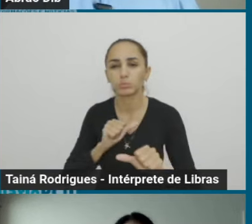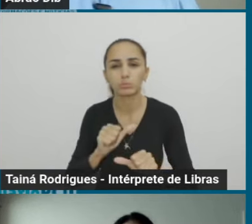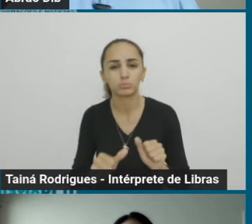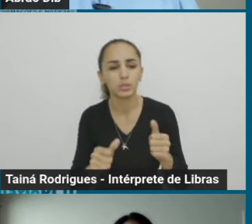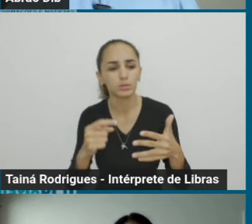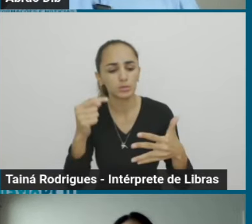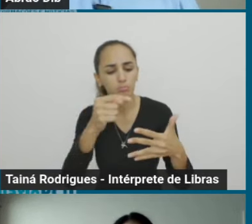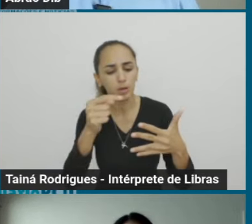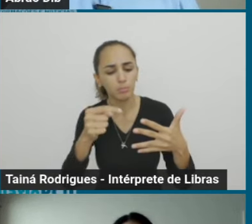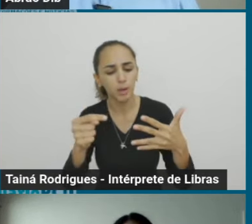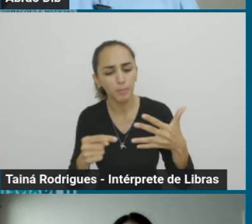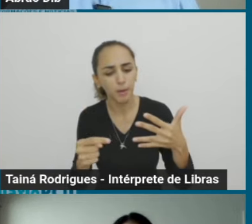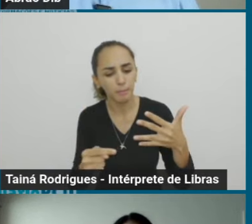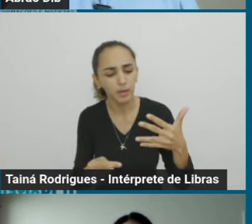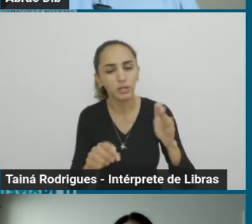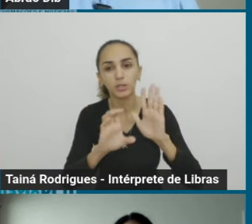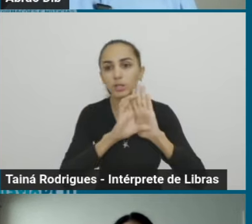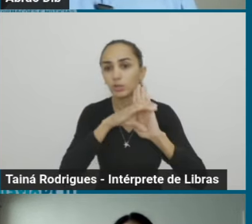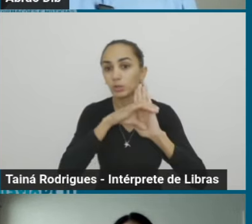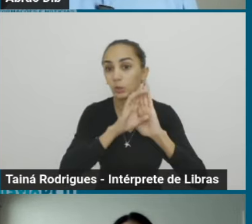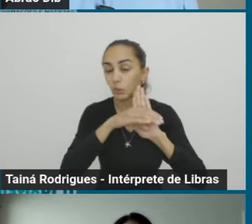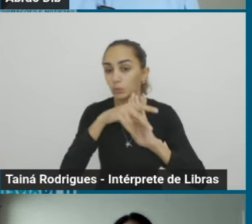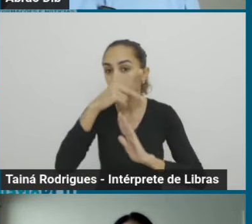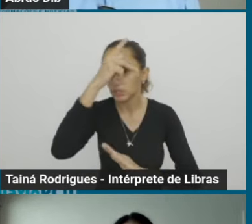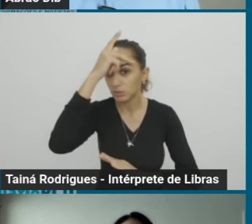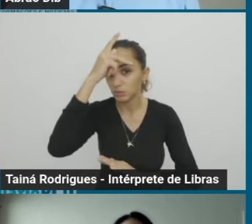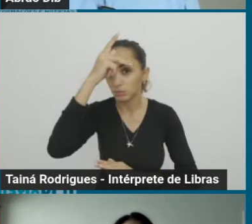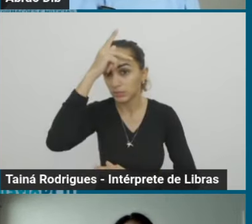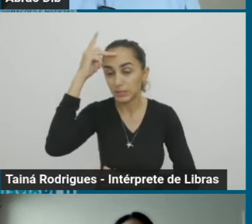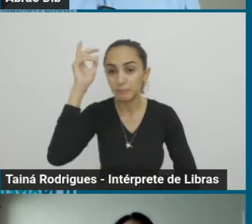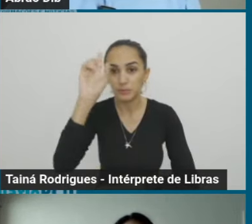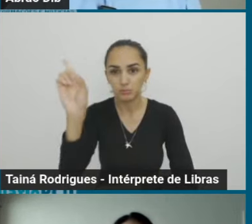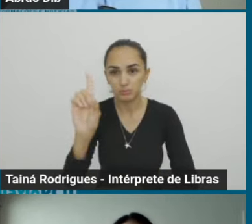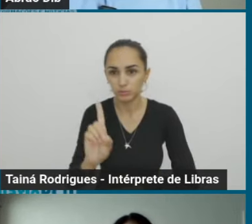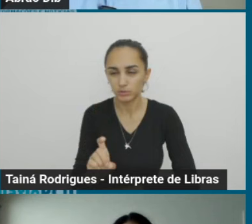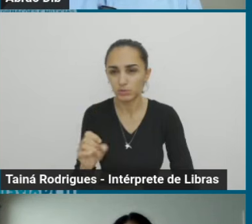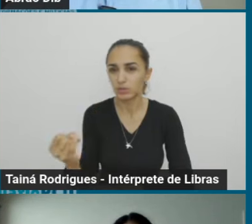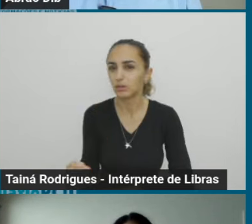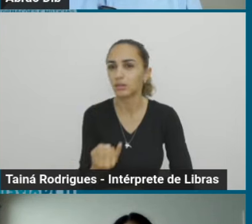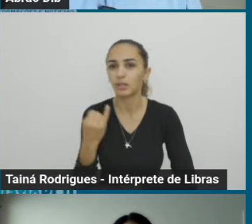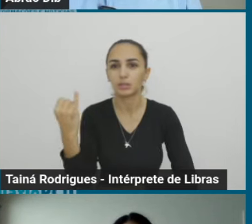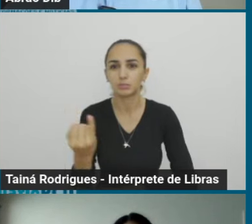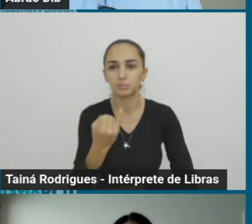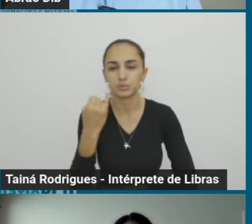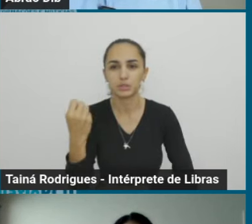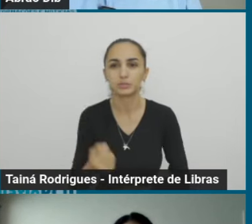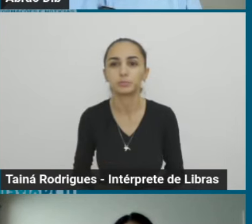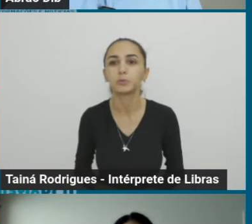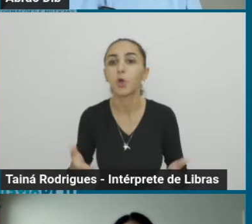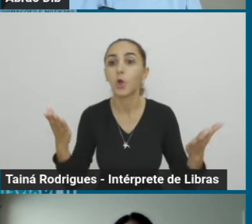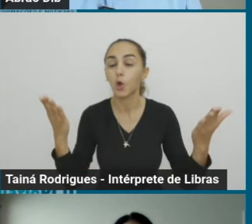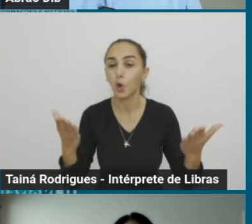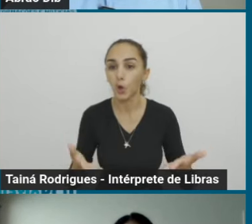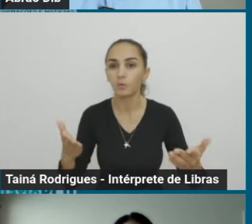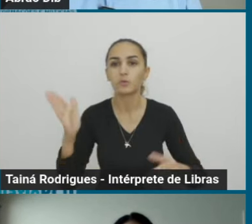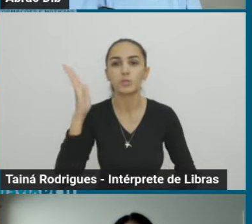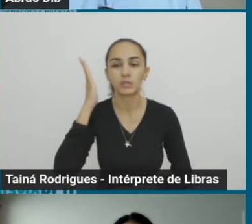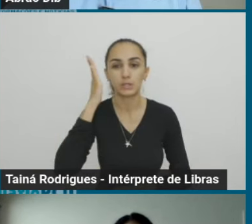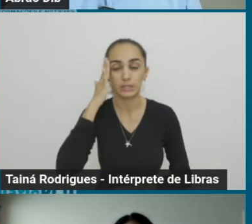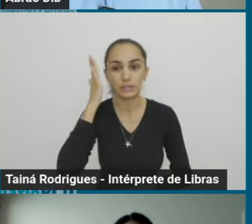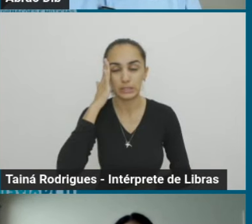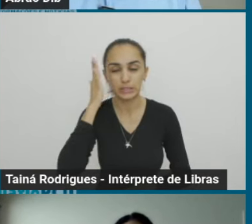de pessoa com deficiência é tão importante. Hoje, a gente já sabe que as